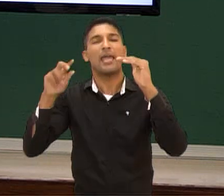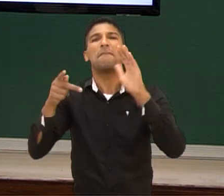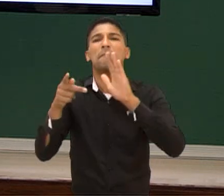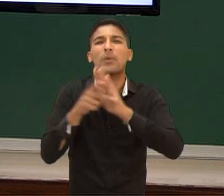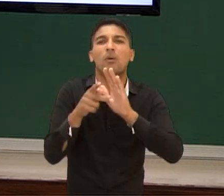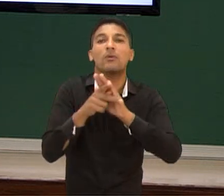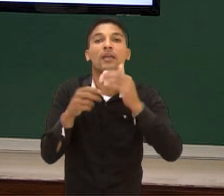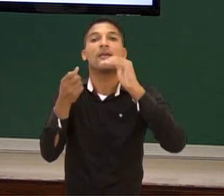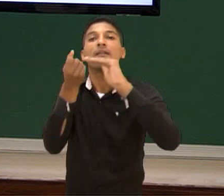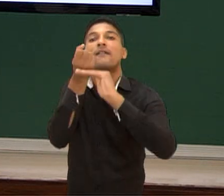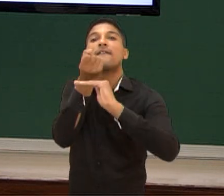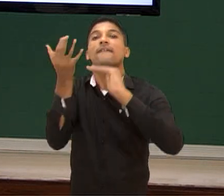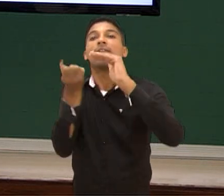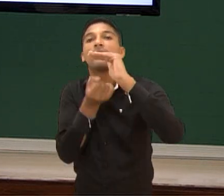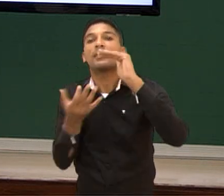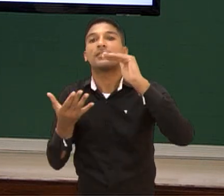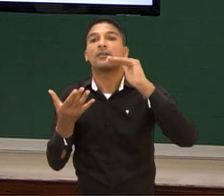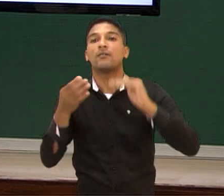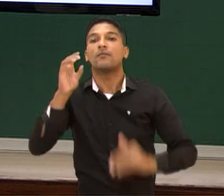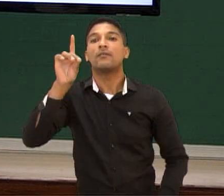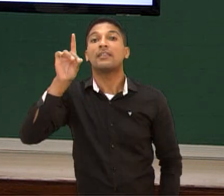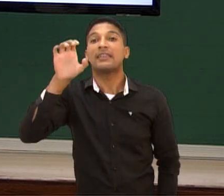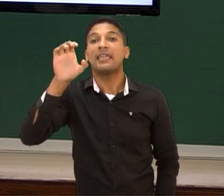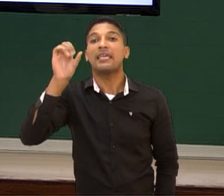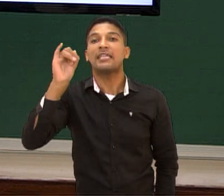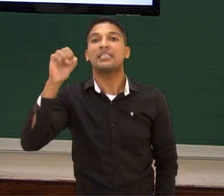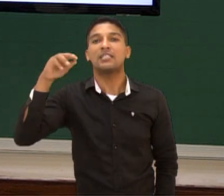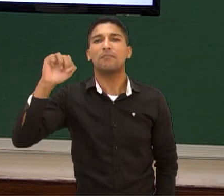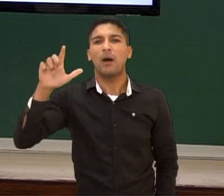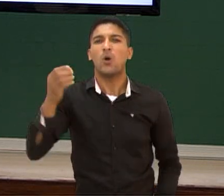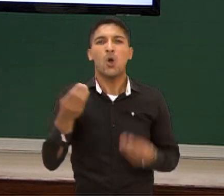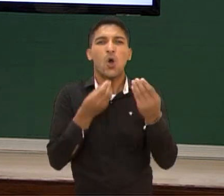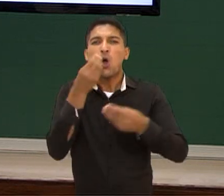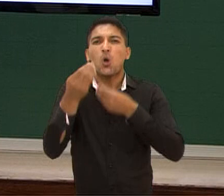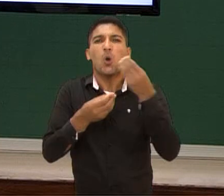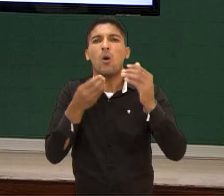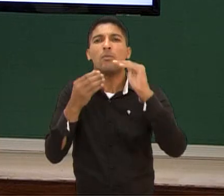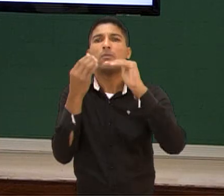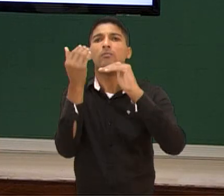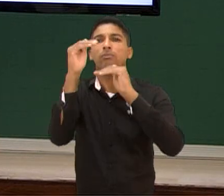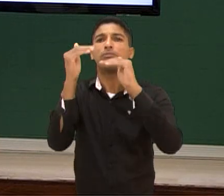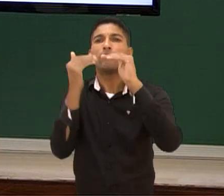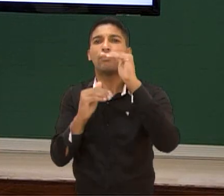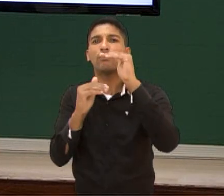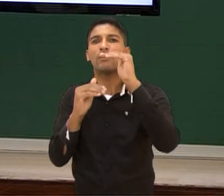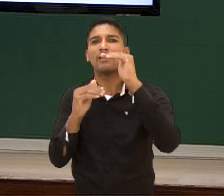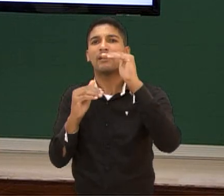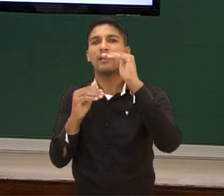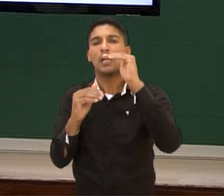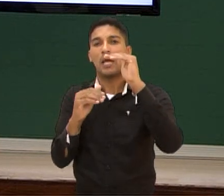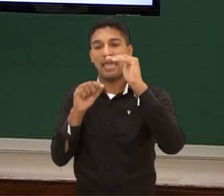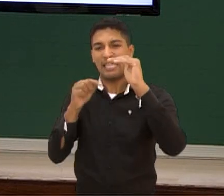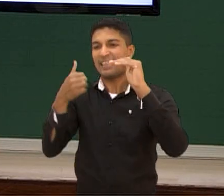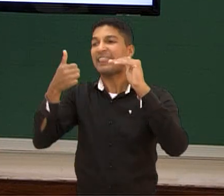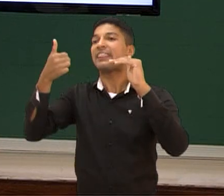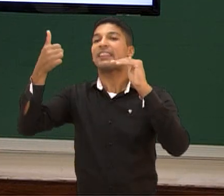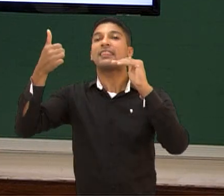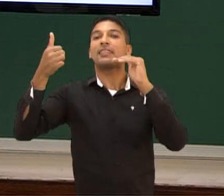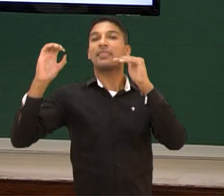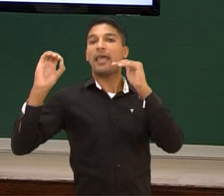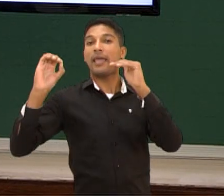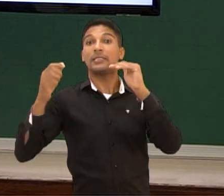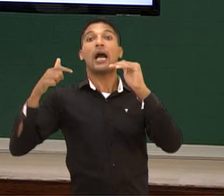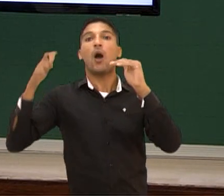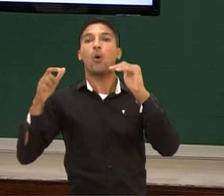decimal, certo? E como que eu represento ela com potência de 10? Eu vou representá-la no numerador ou no denominador?